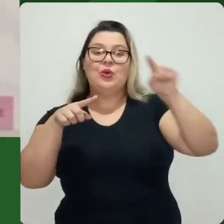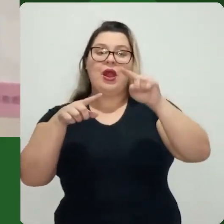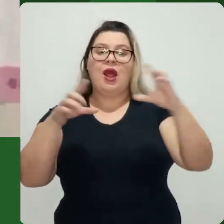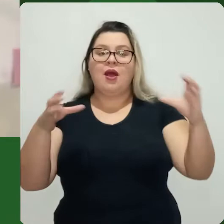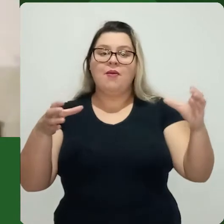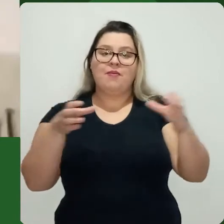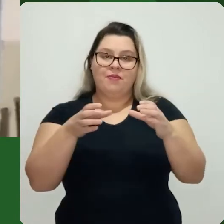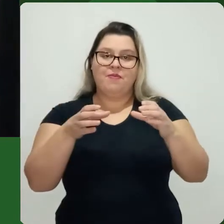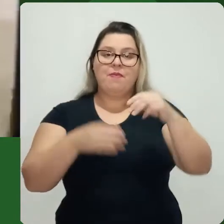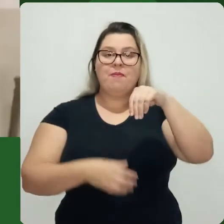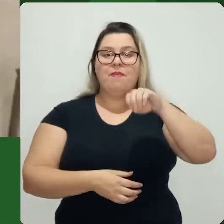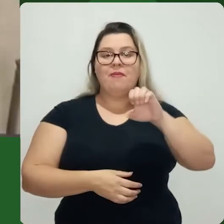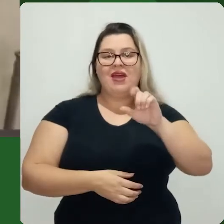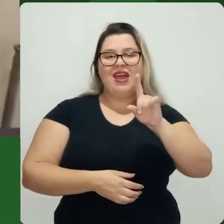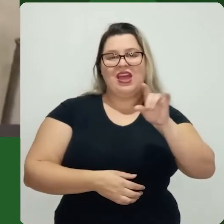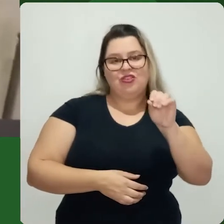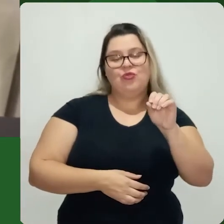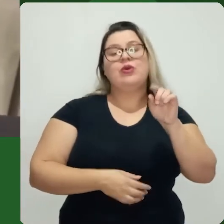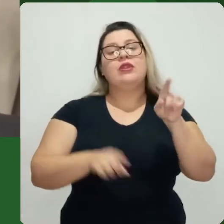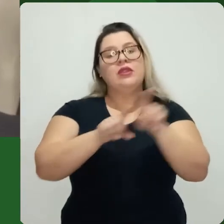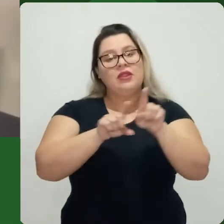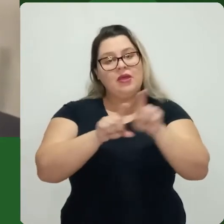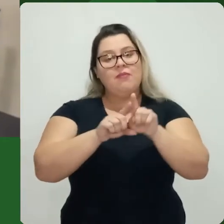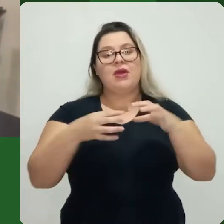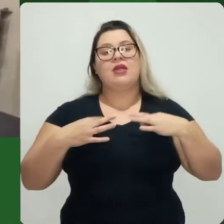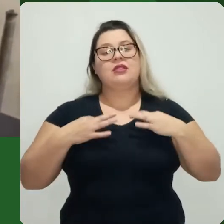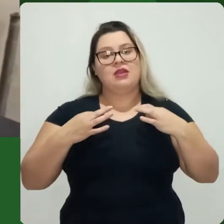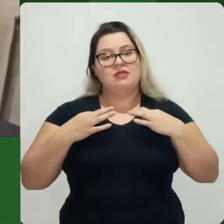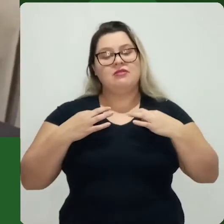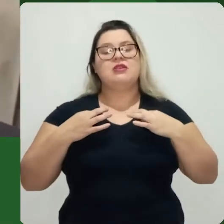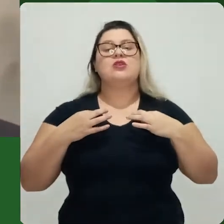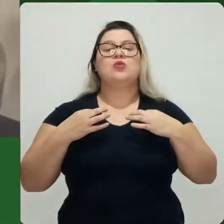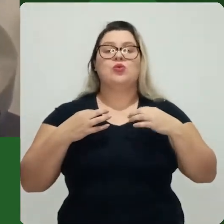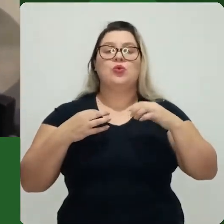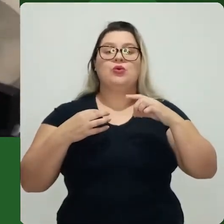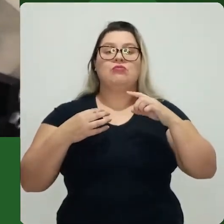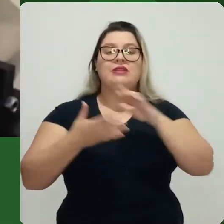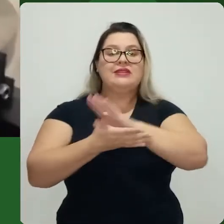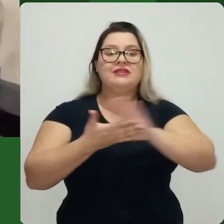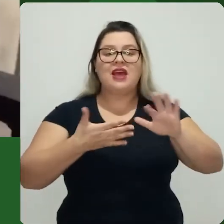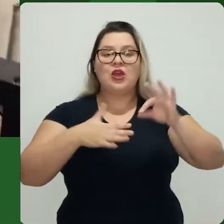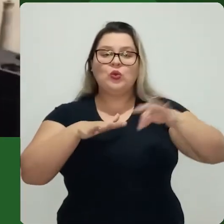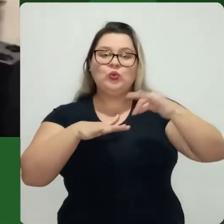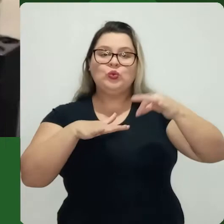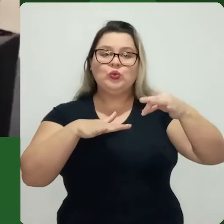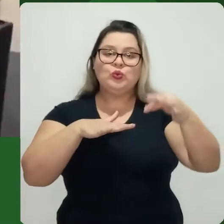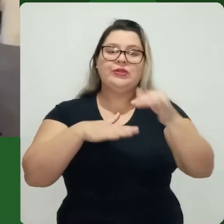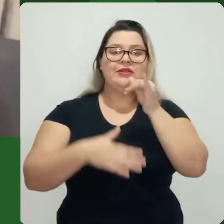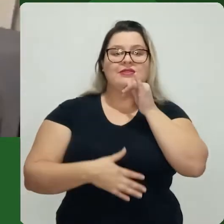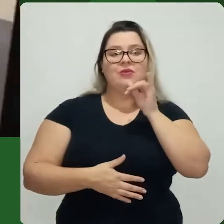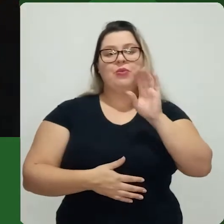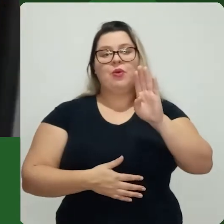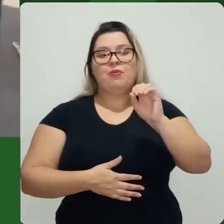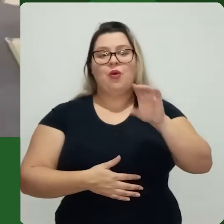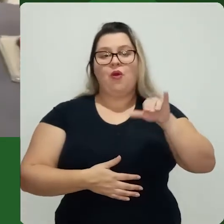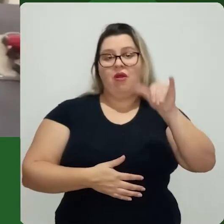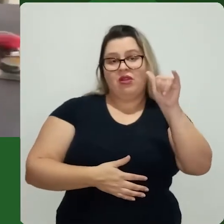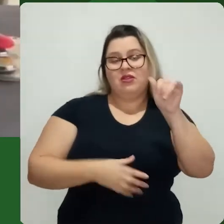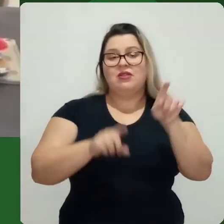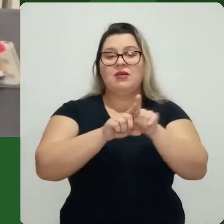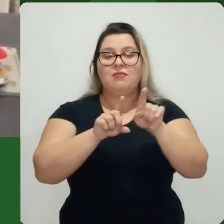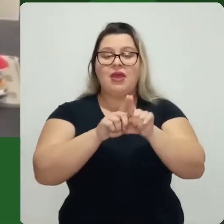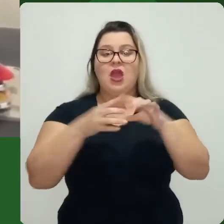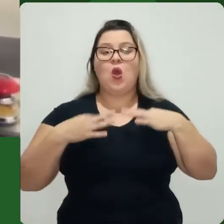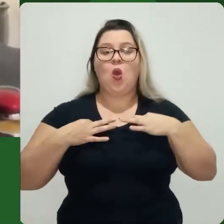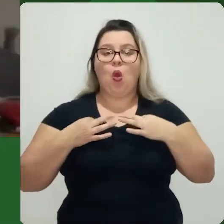são projetados para a produção de tecidos também tubulares, mas para artigos sem costura, tais como bores